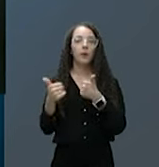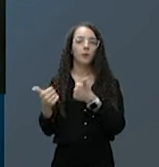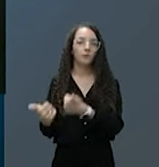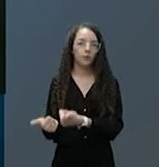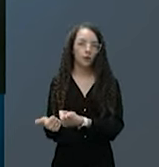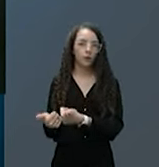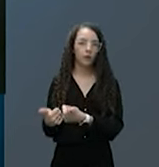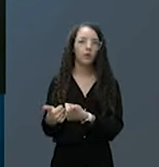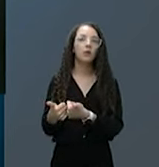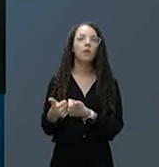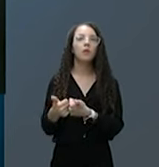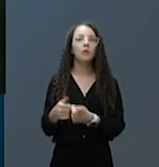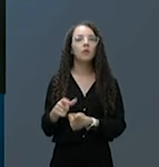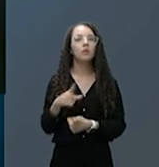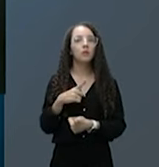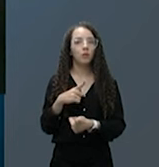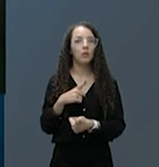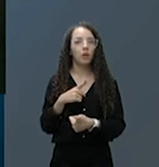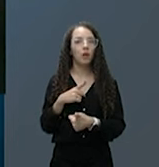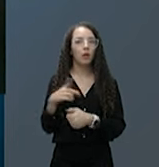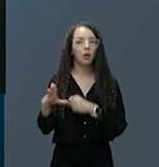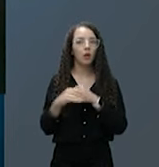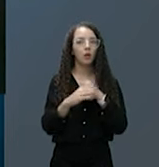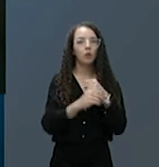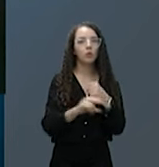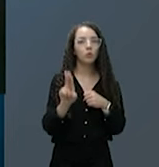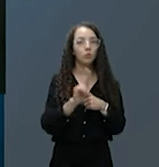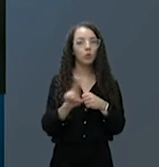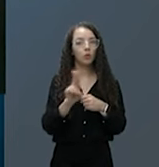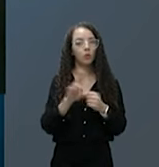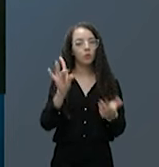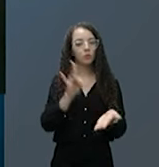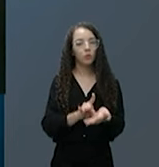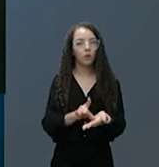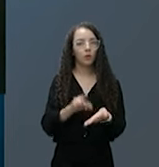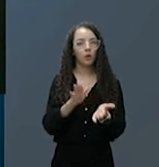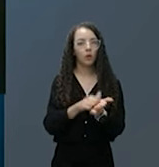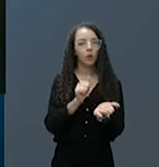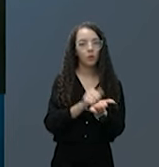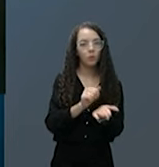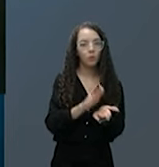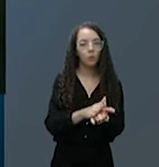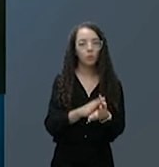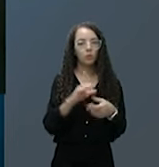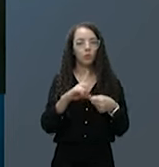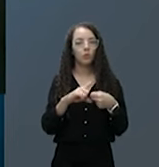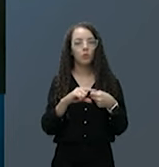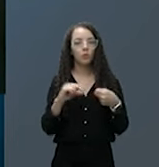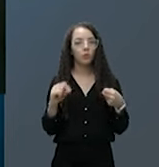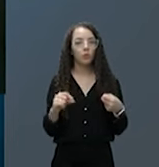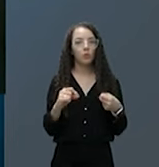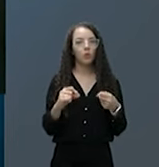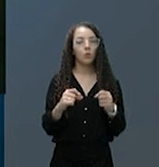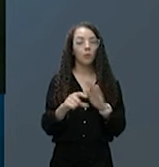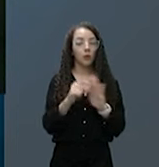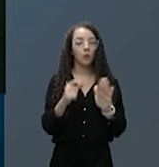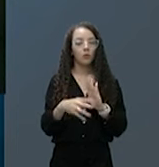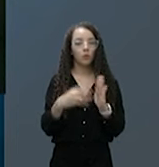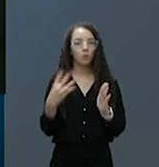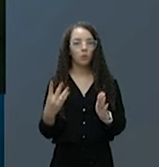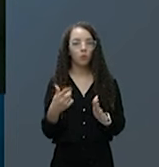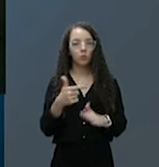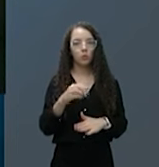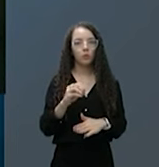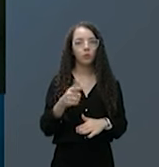de aplicação da multa prevista no parágrafo 4 de 2021, não impõe que o órgão colegiado